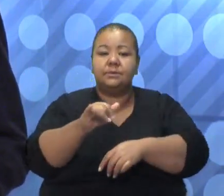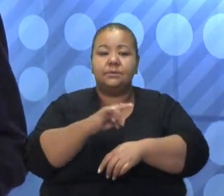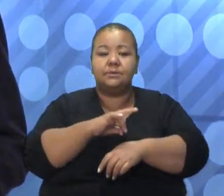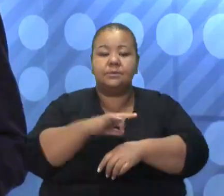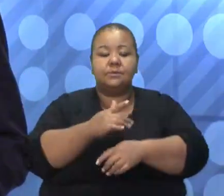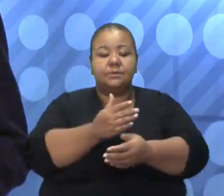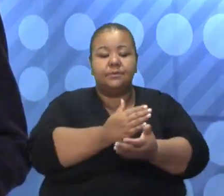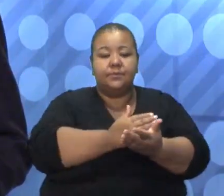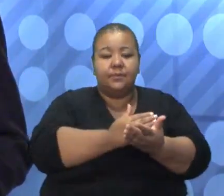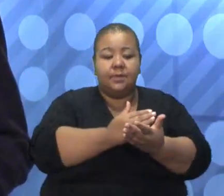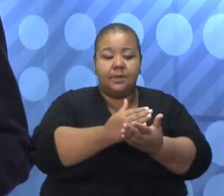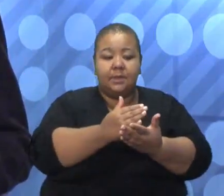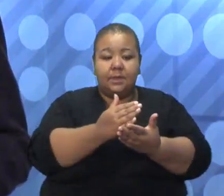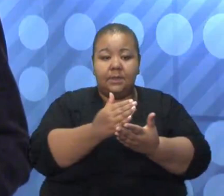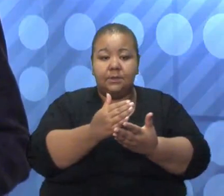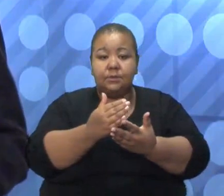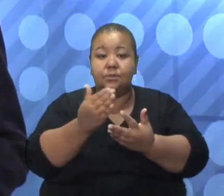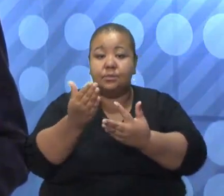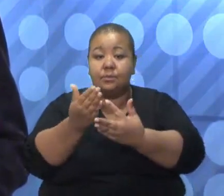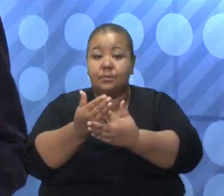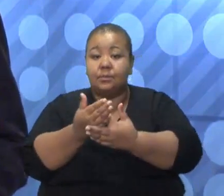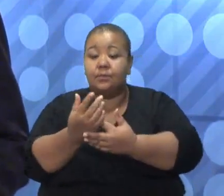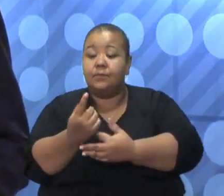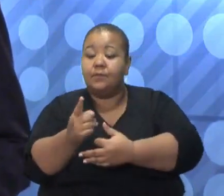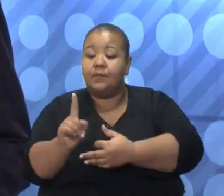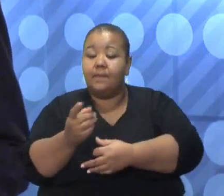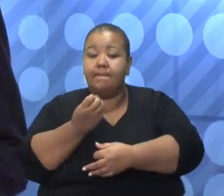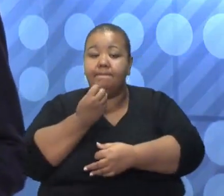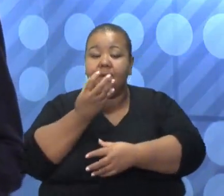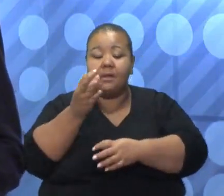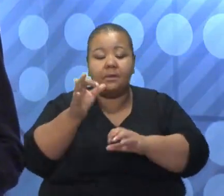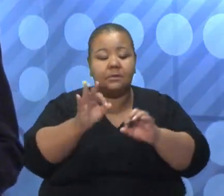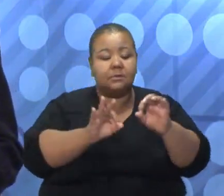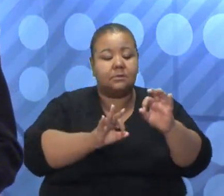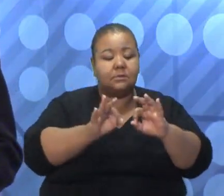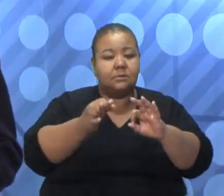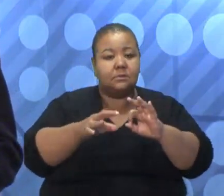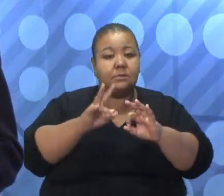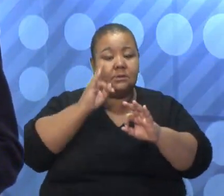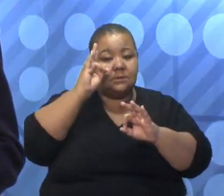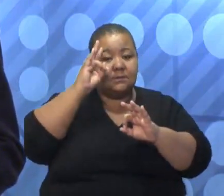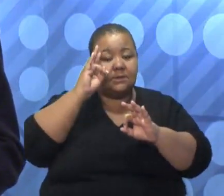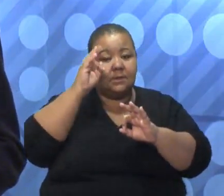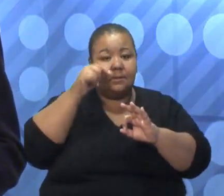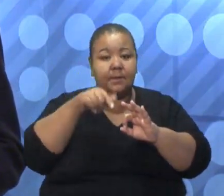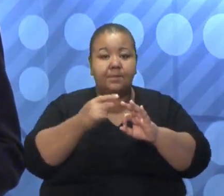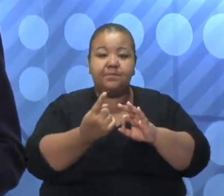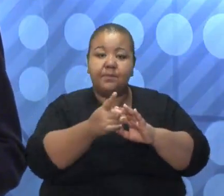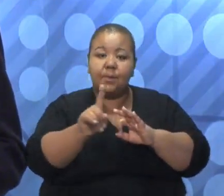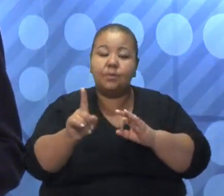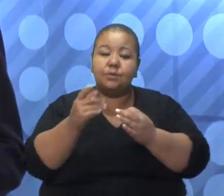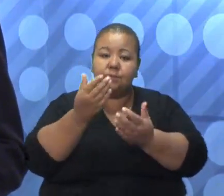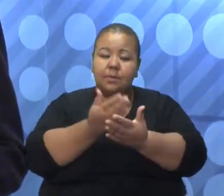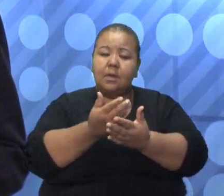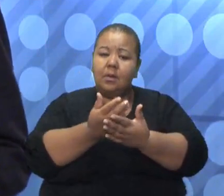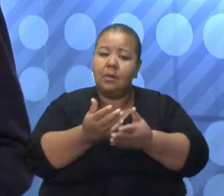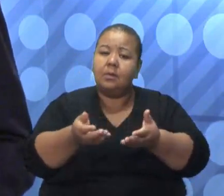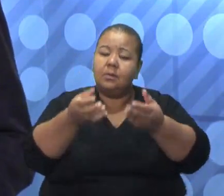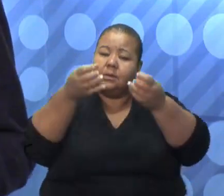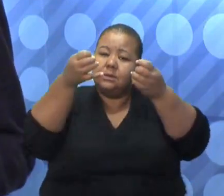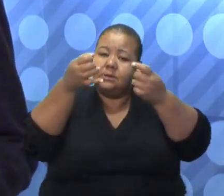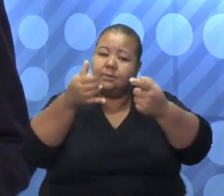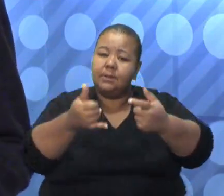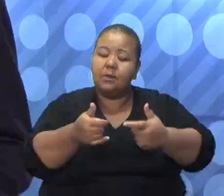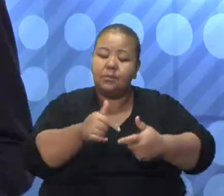um início, um começo e um fim muito bem programado. Se você se lembrar no finalzinho da última aula, nós falamos exatamente disso,